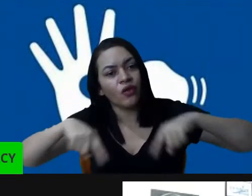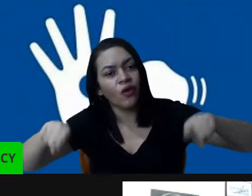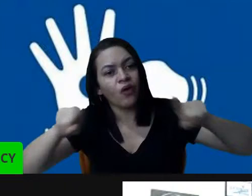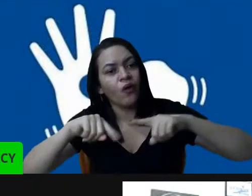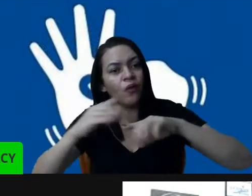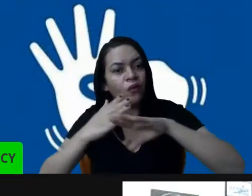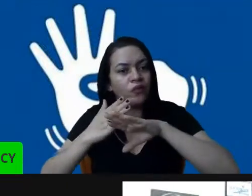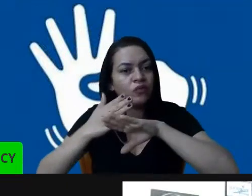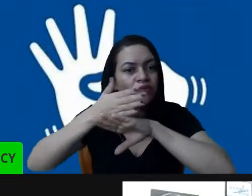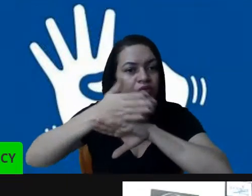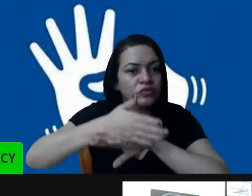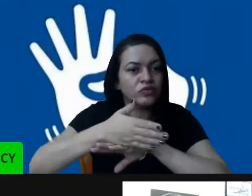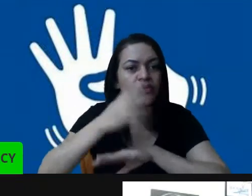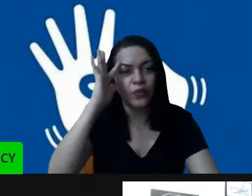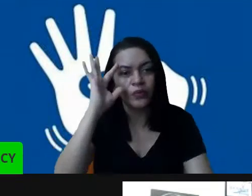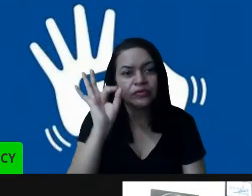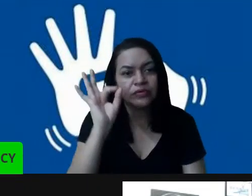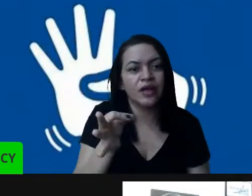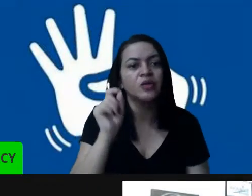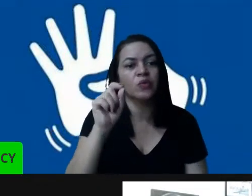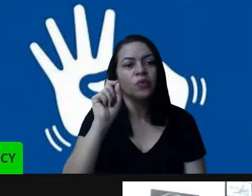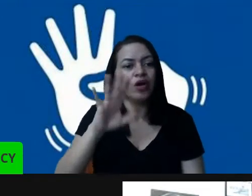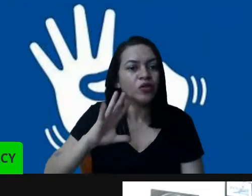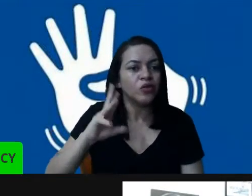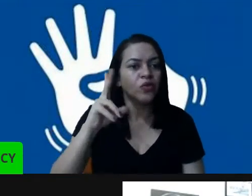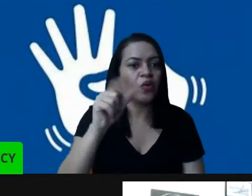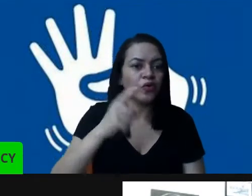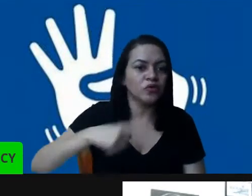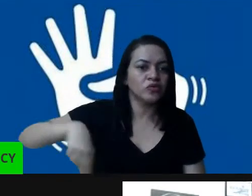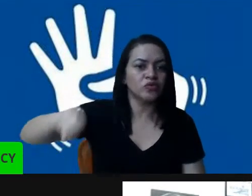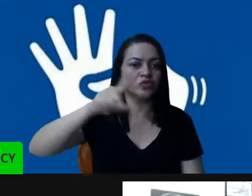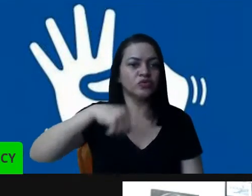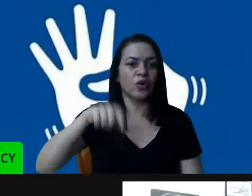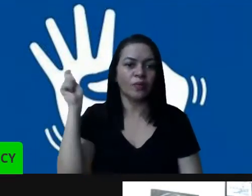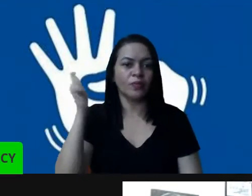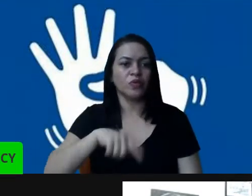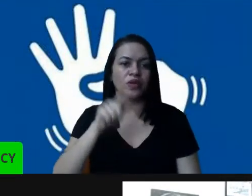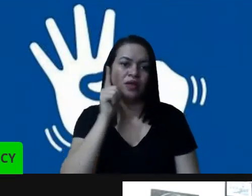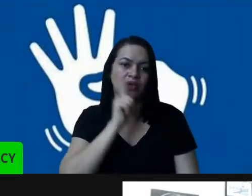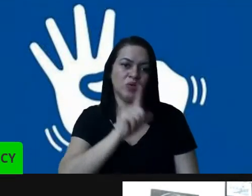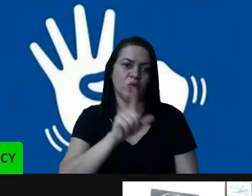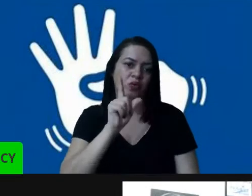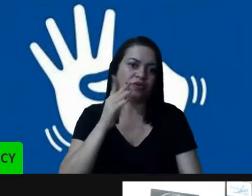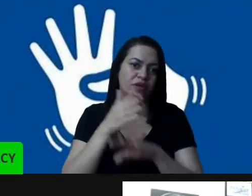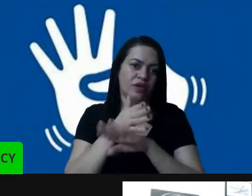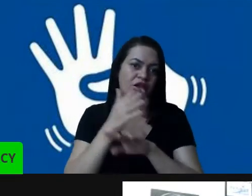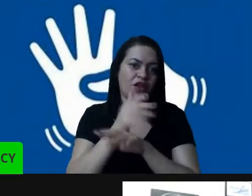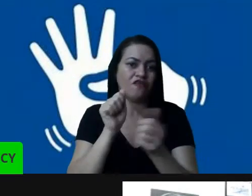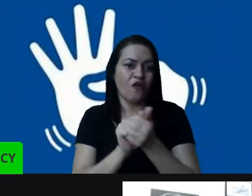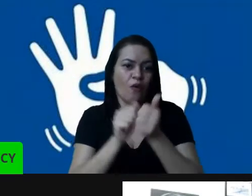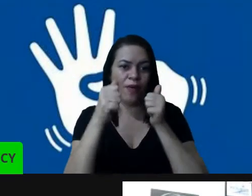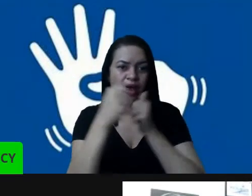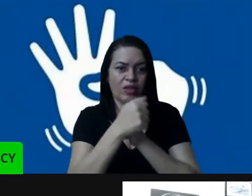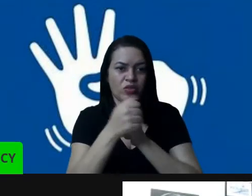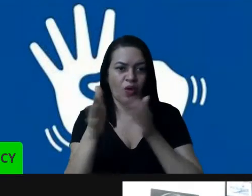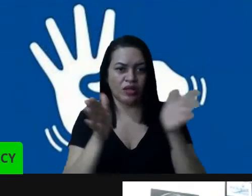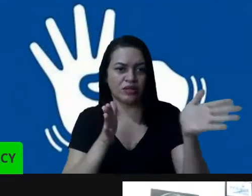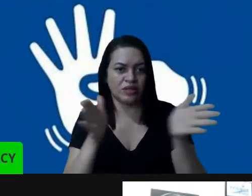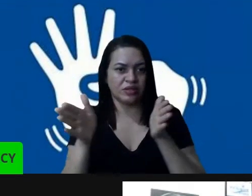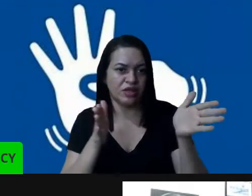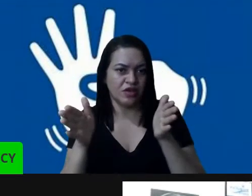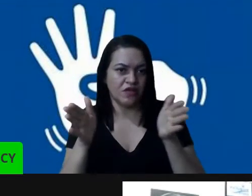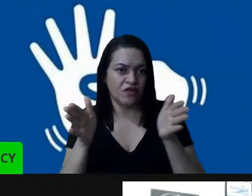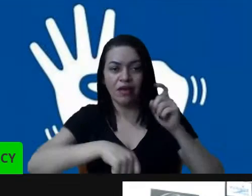O correto seria que todos os eventos tivessem os mais diversos formatos acessíveis. Em tempos de